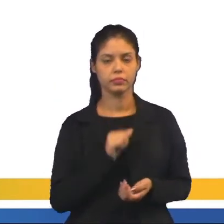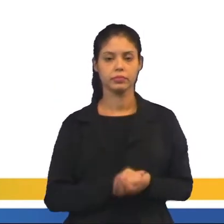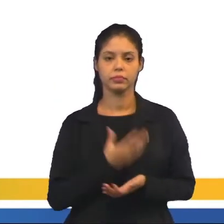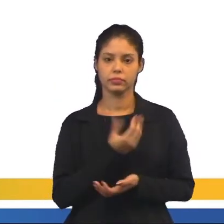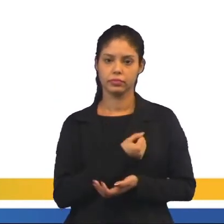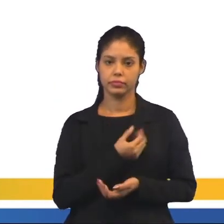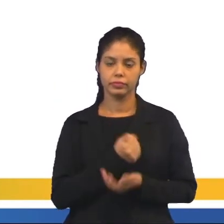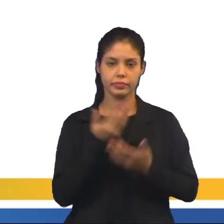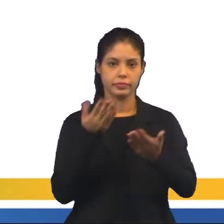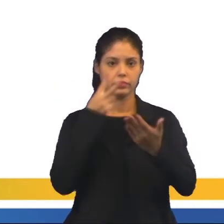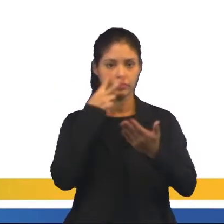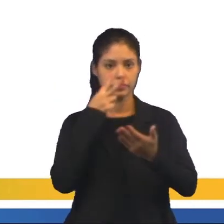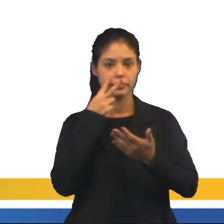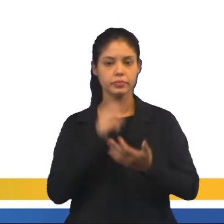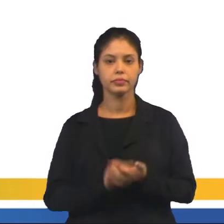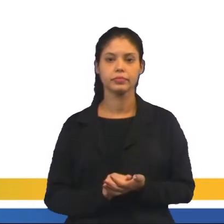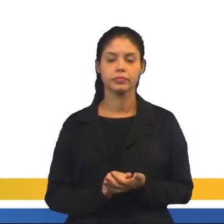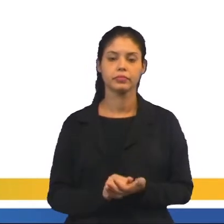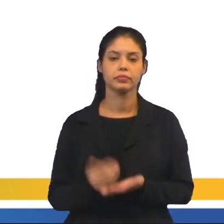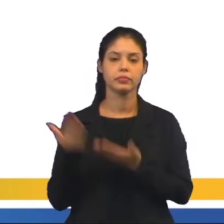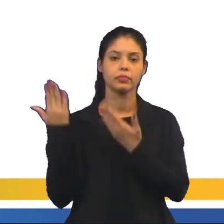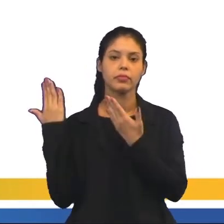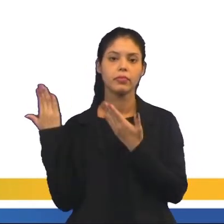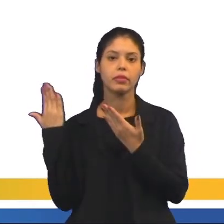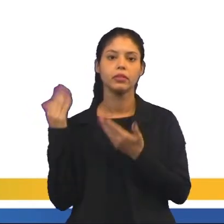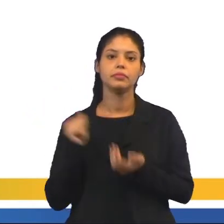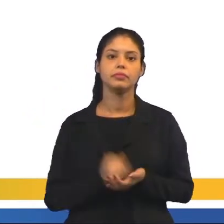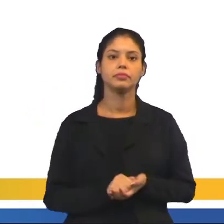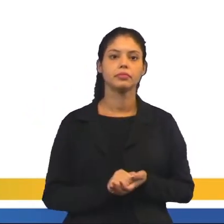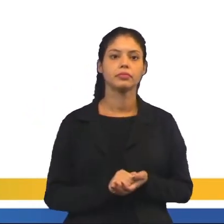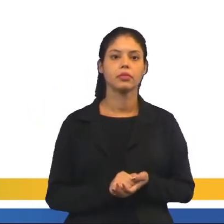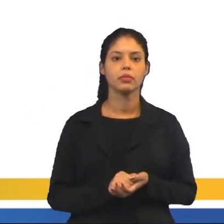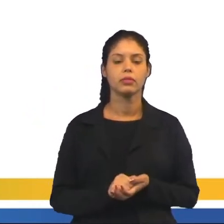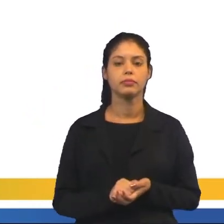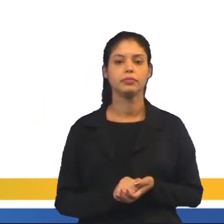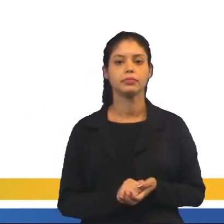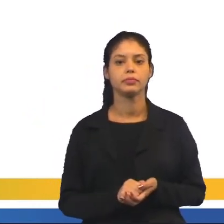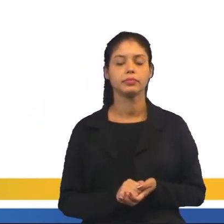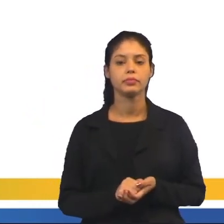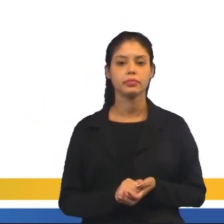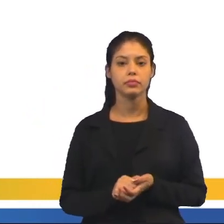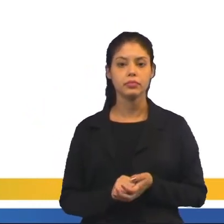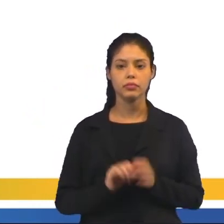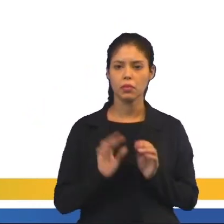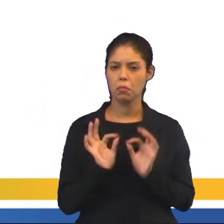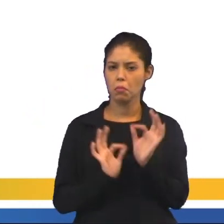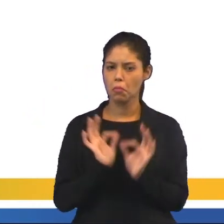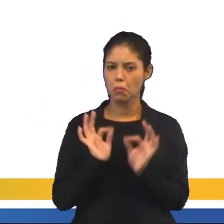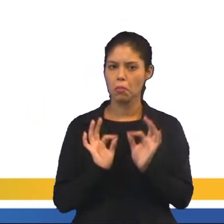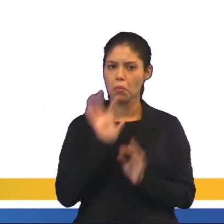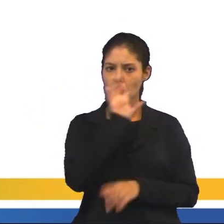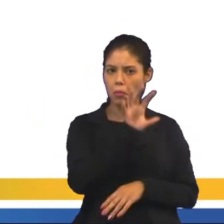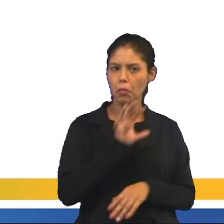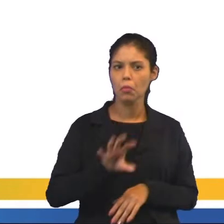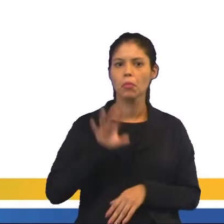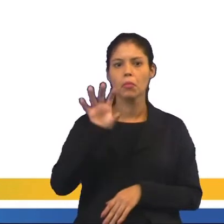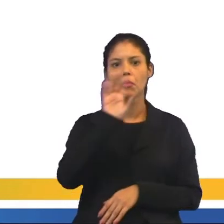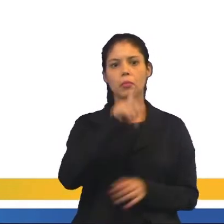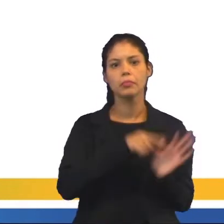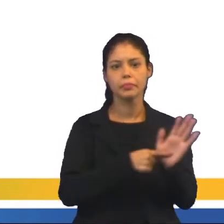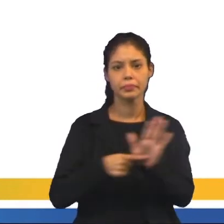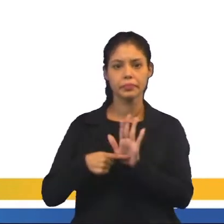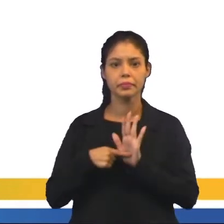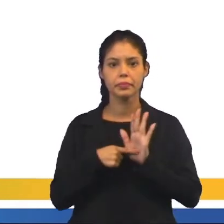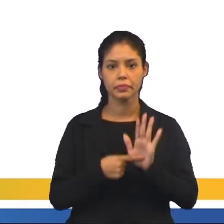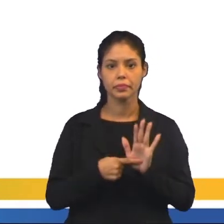esses números que você está vendo aí na tela. E aí nós temos aí uma configuração de um mapa que